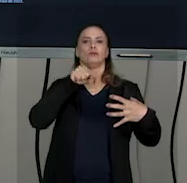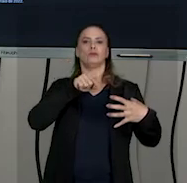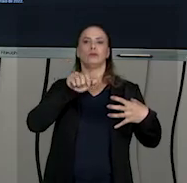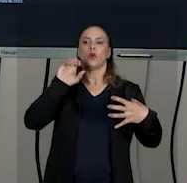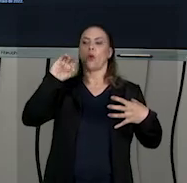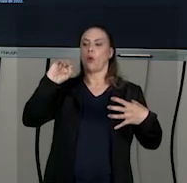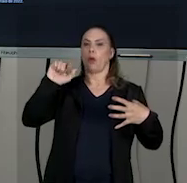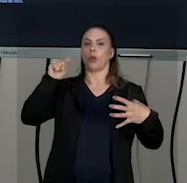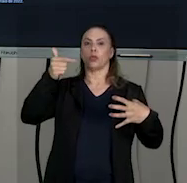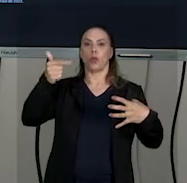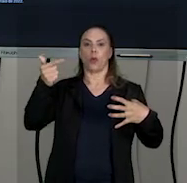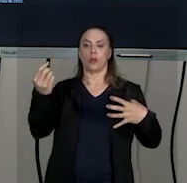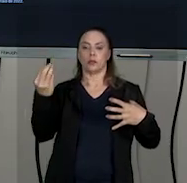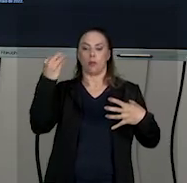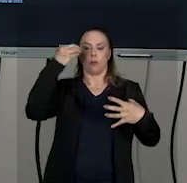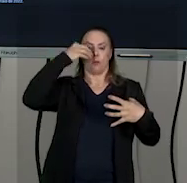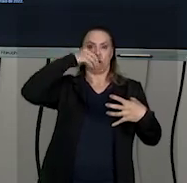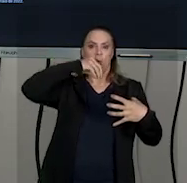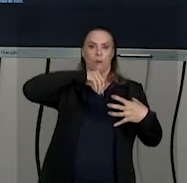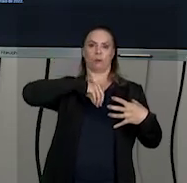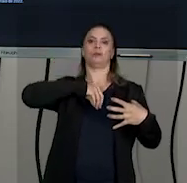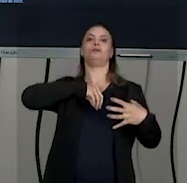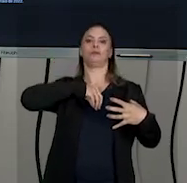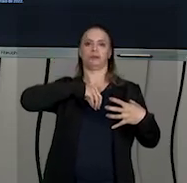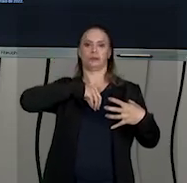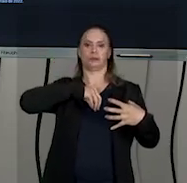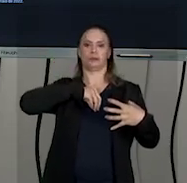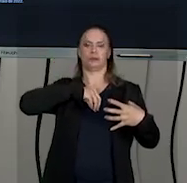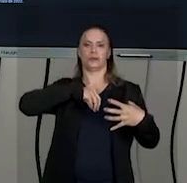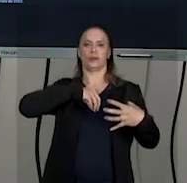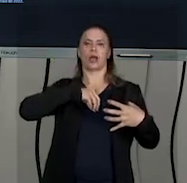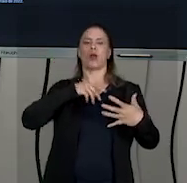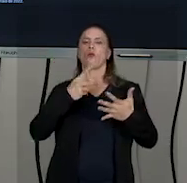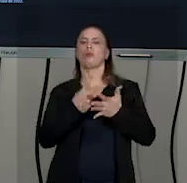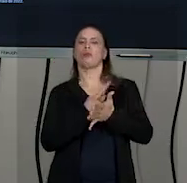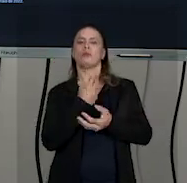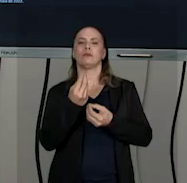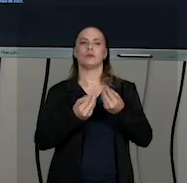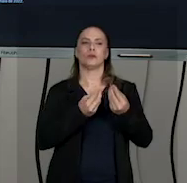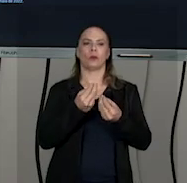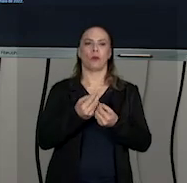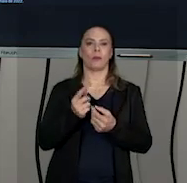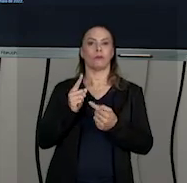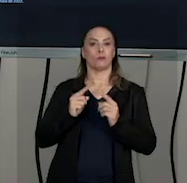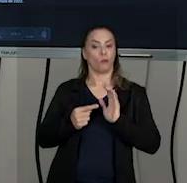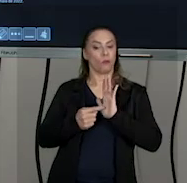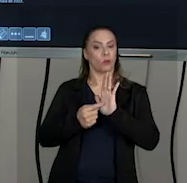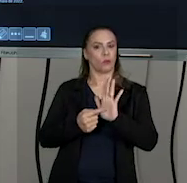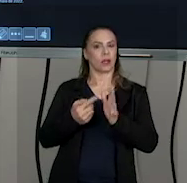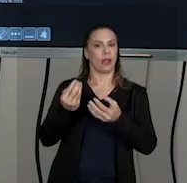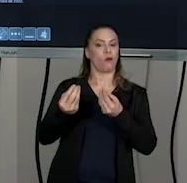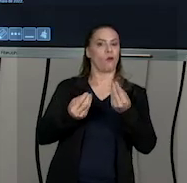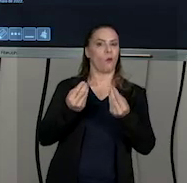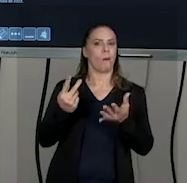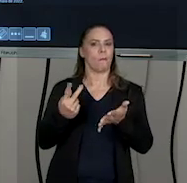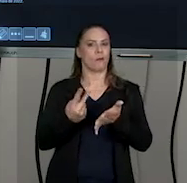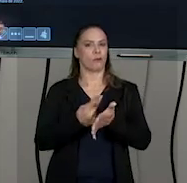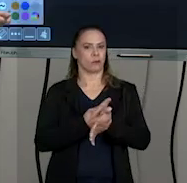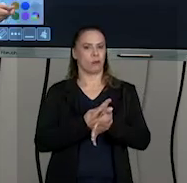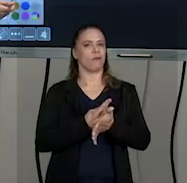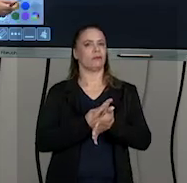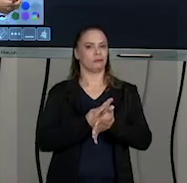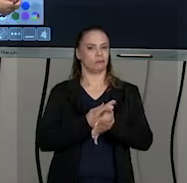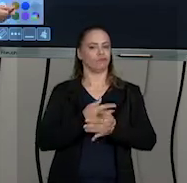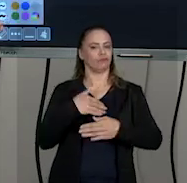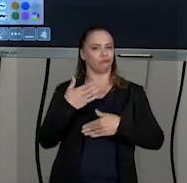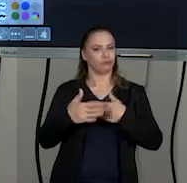para vocês, que nós vamos então acompanhar a relação entre o